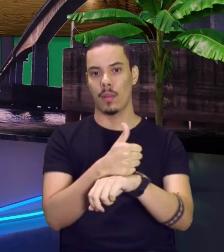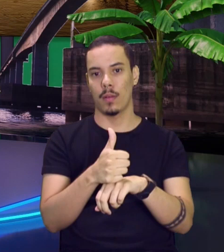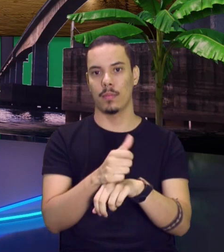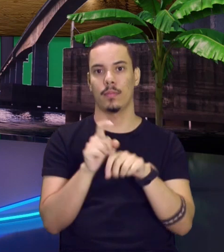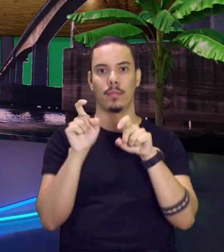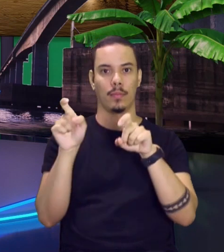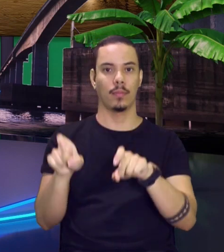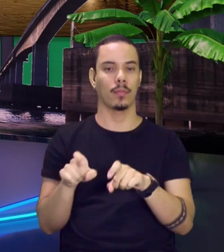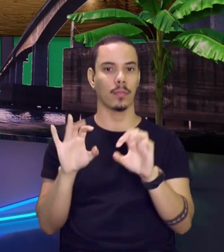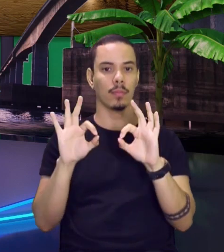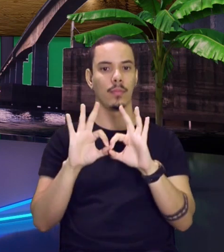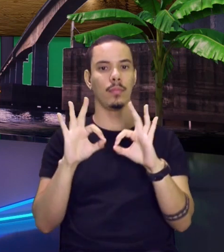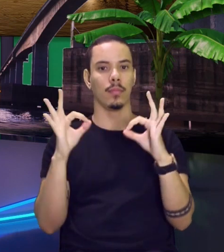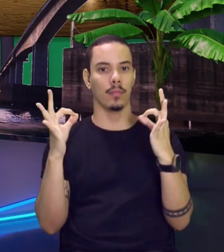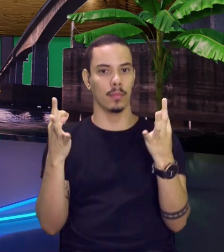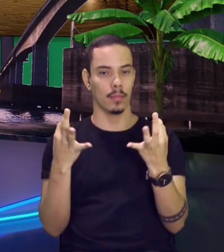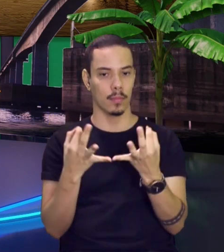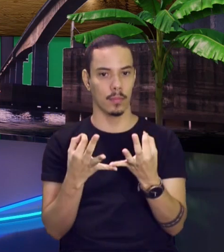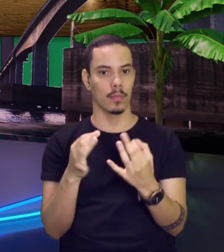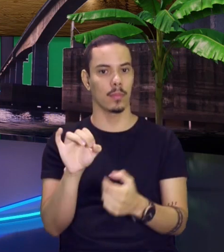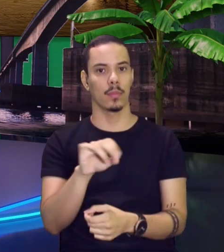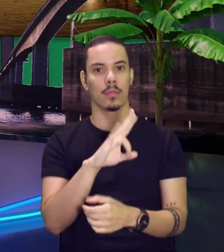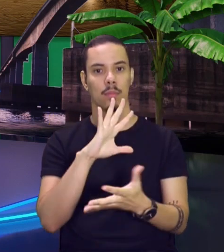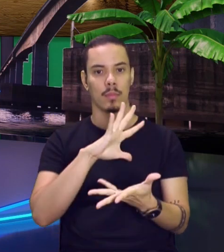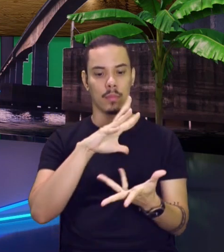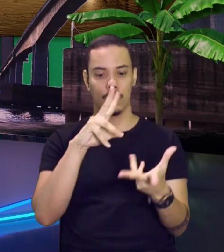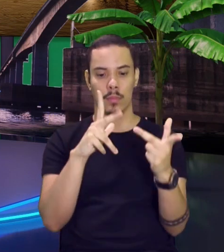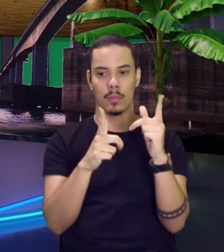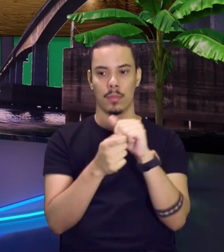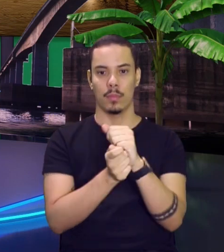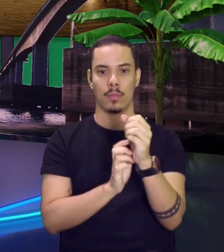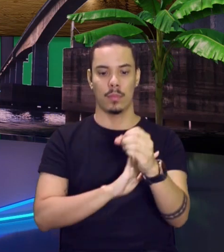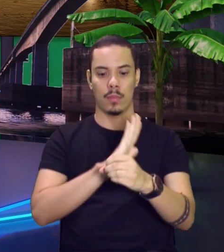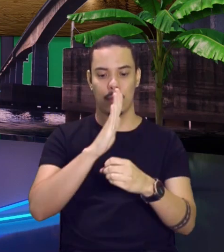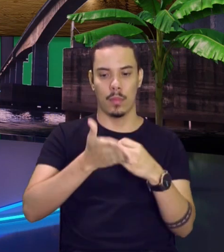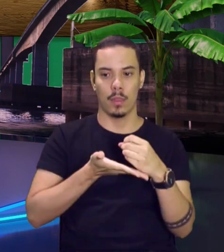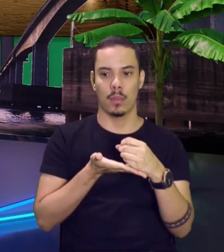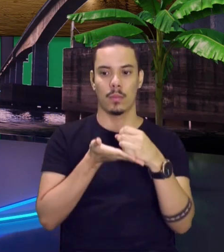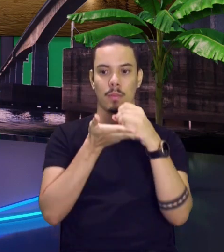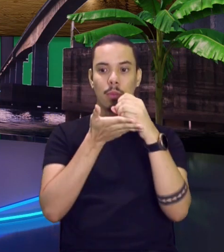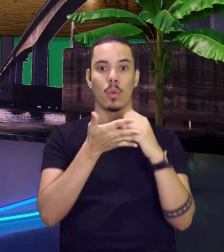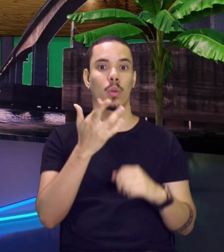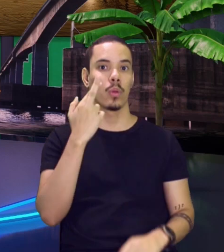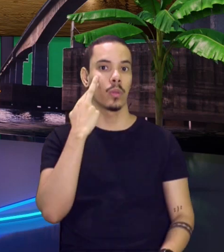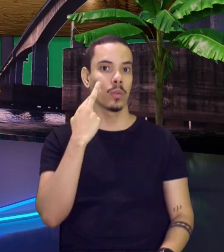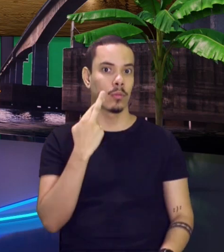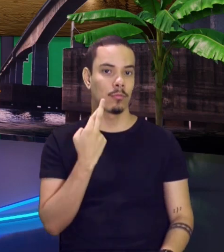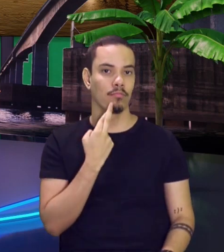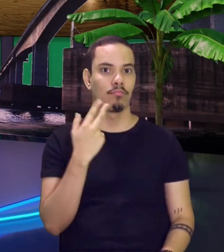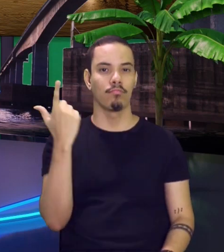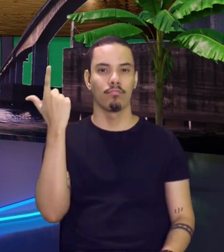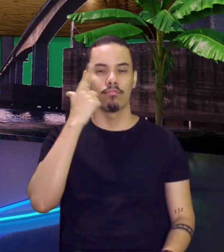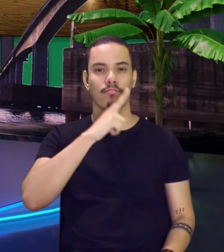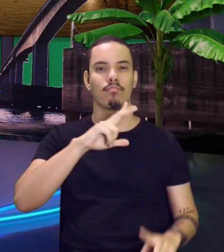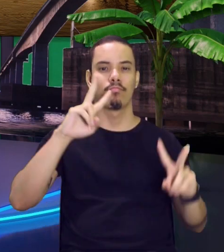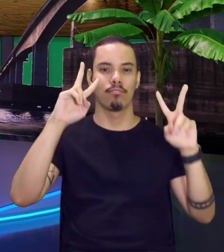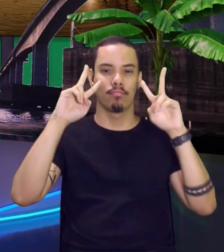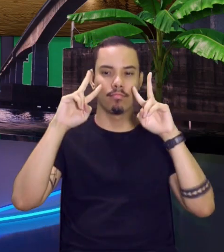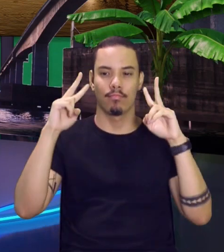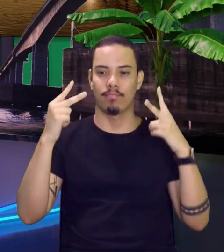agricultura familiar, aquela agricultura sustentável, seja Rondônia sendo reconhecido pelo